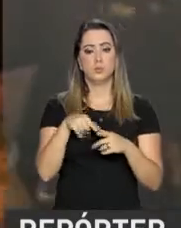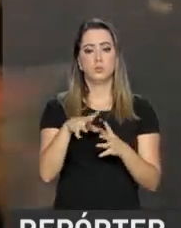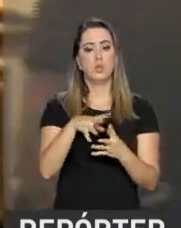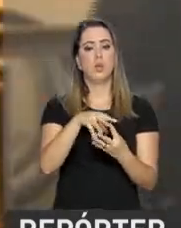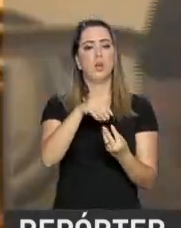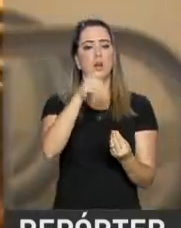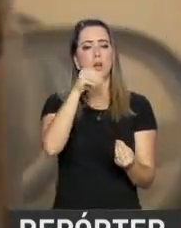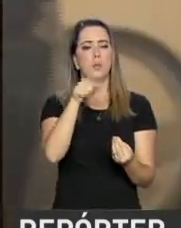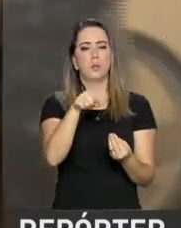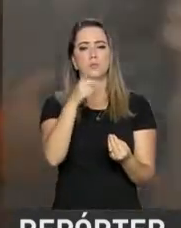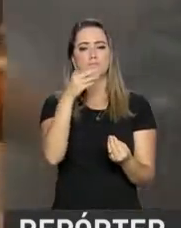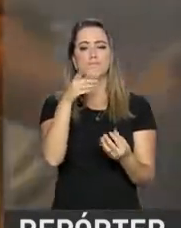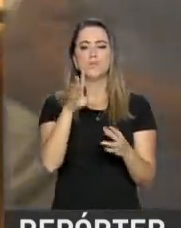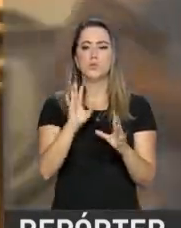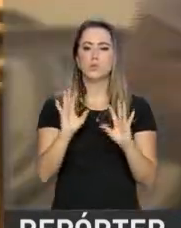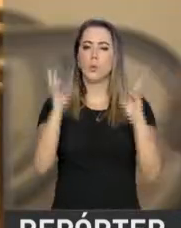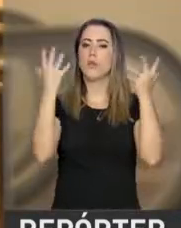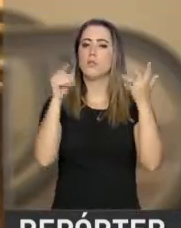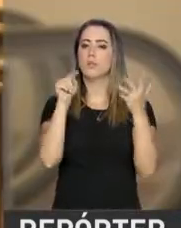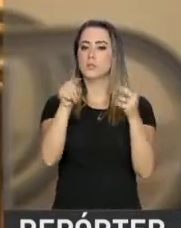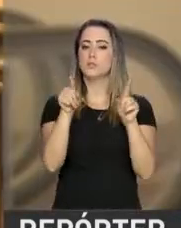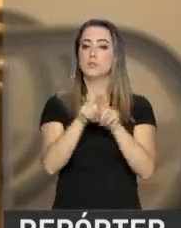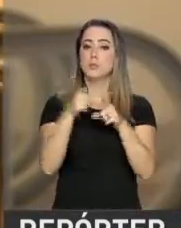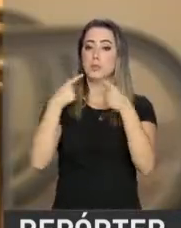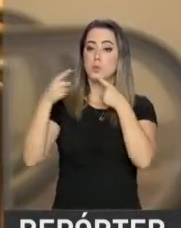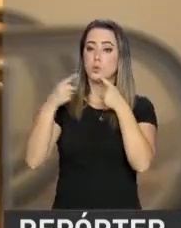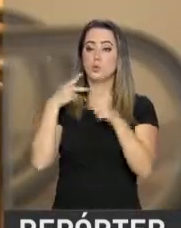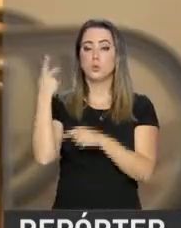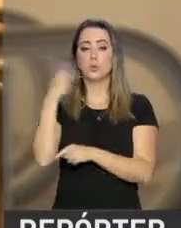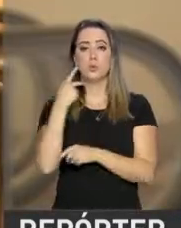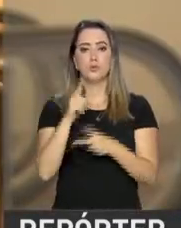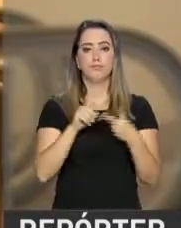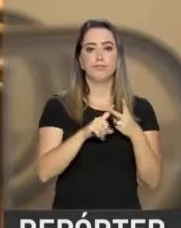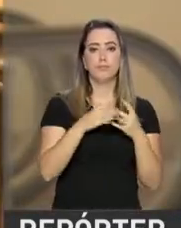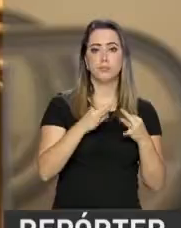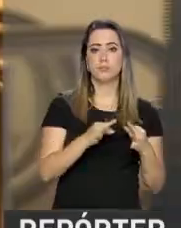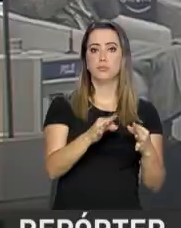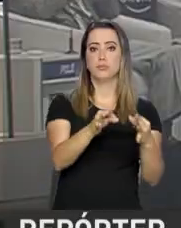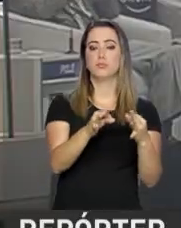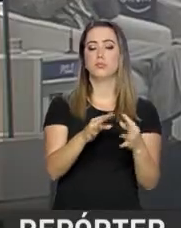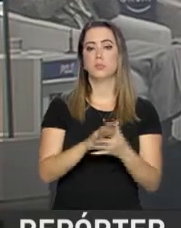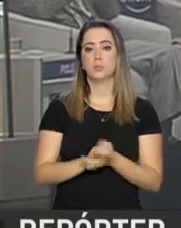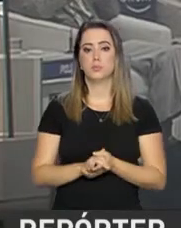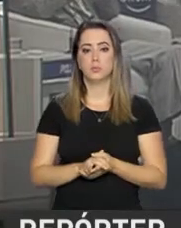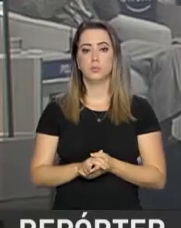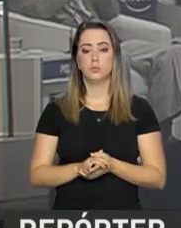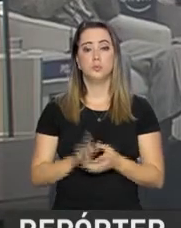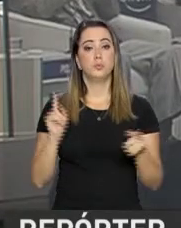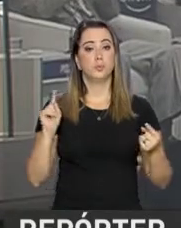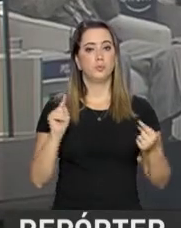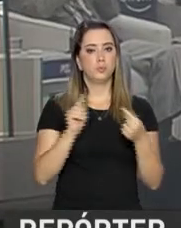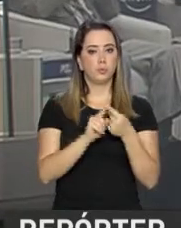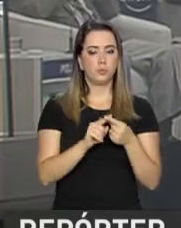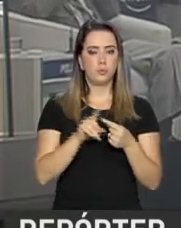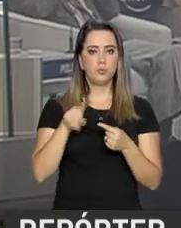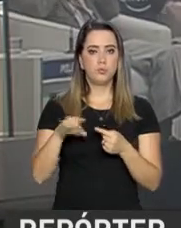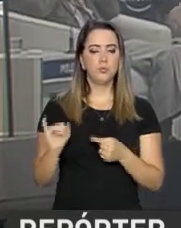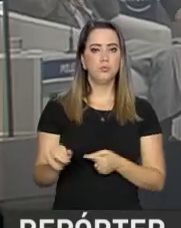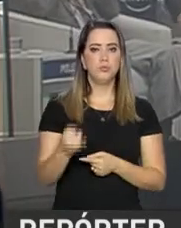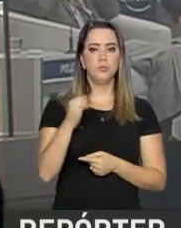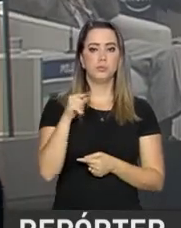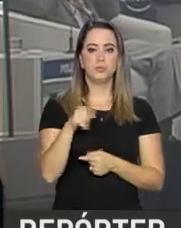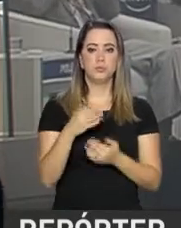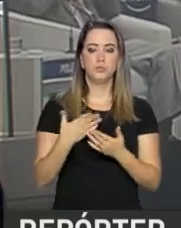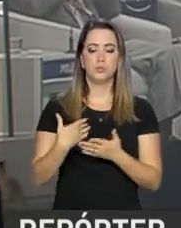do evento os debates também vão se concentrar na política e na tecla elogia a meta é aproveitar a criatividade e inovação